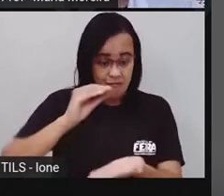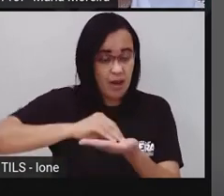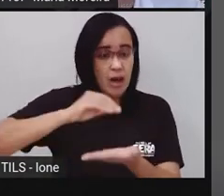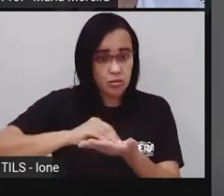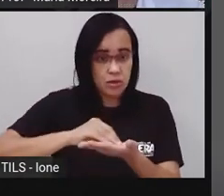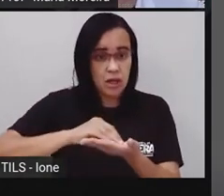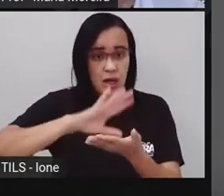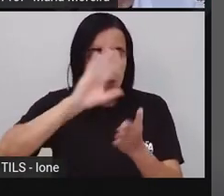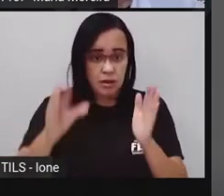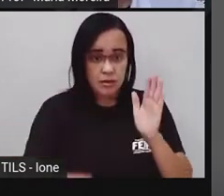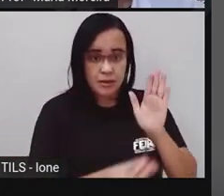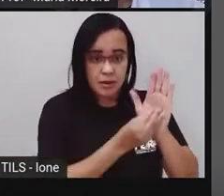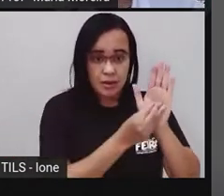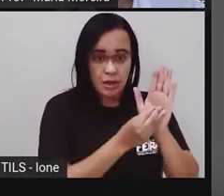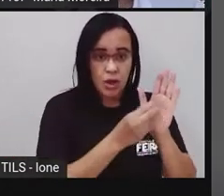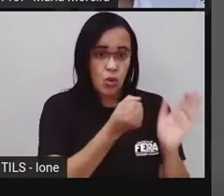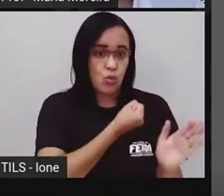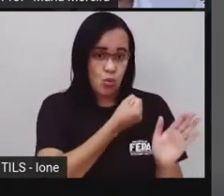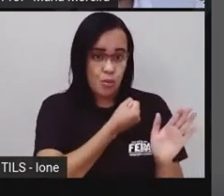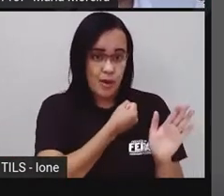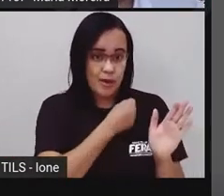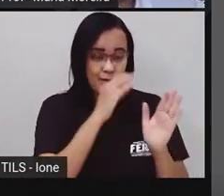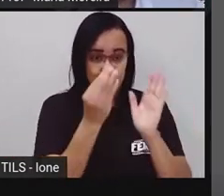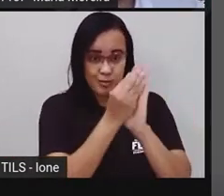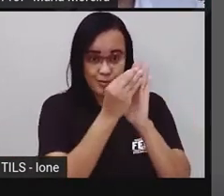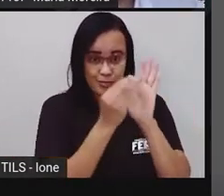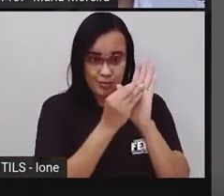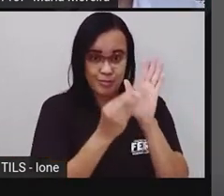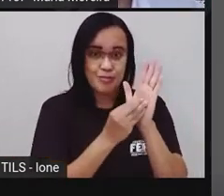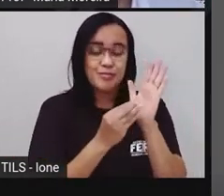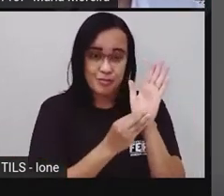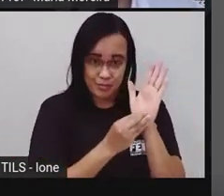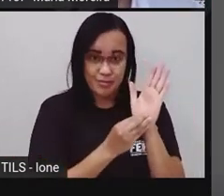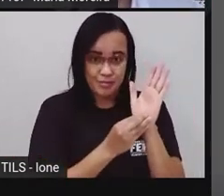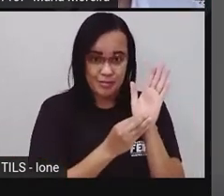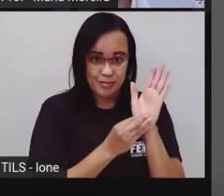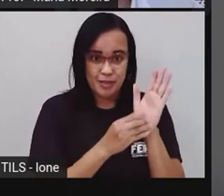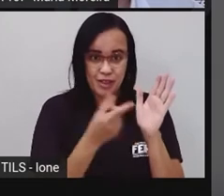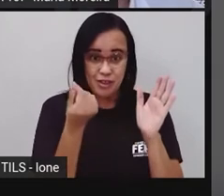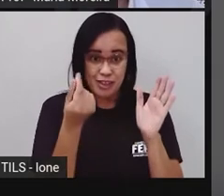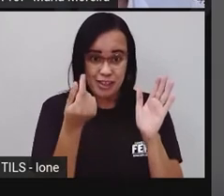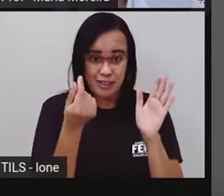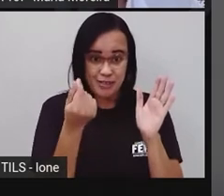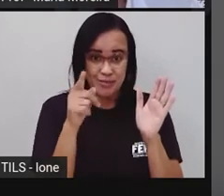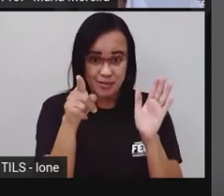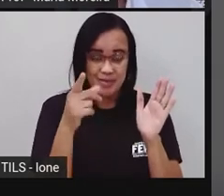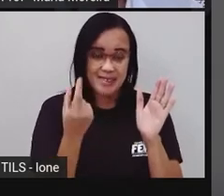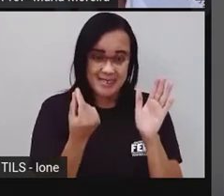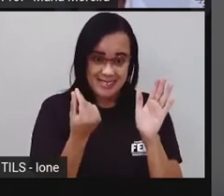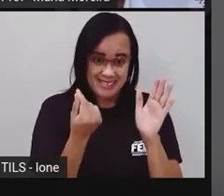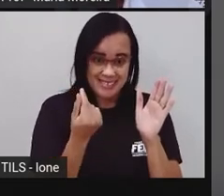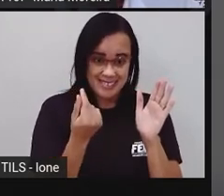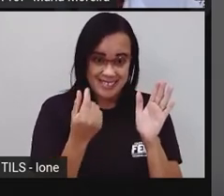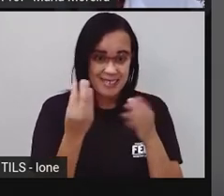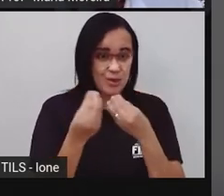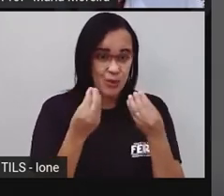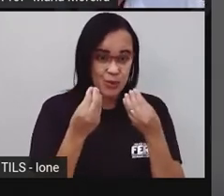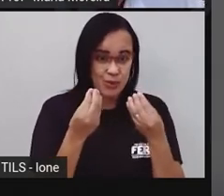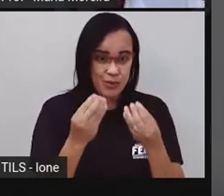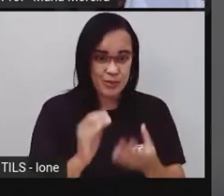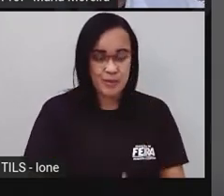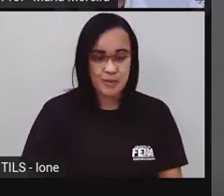algarismos Então a gente tem aqui né já deixar para já arrumar a canetinha dela aqui e Bonitinho colocar